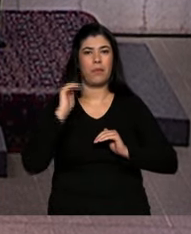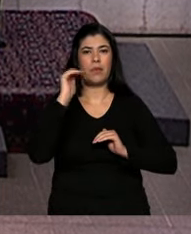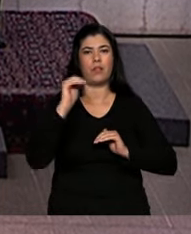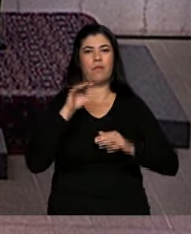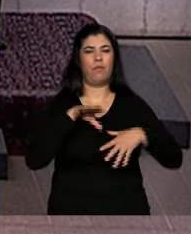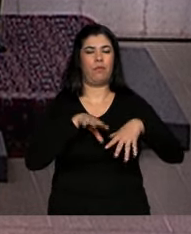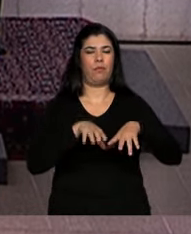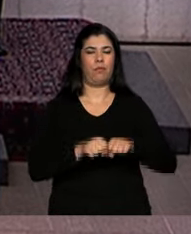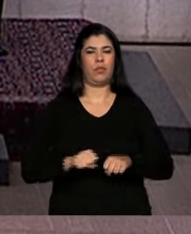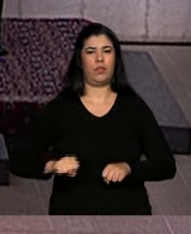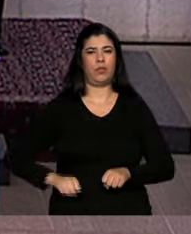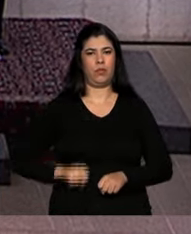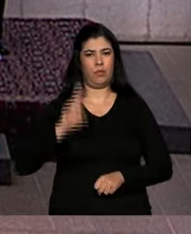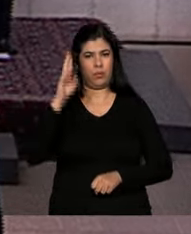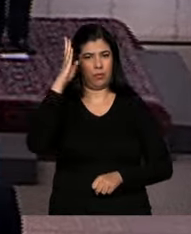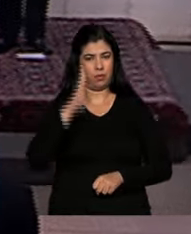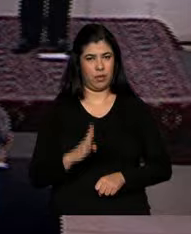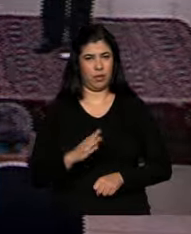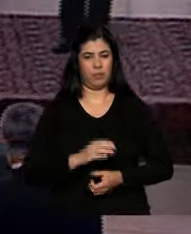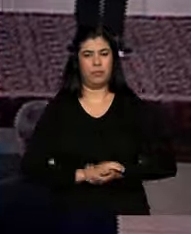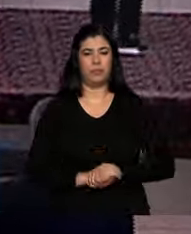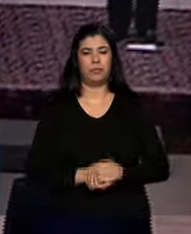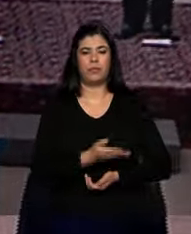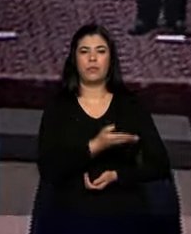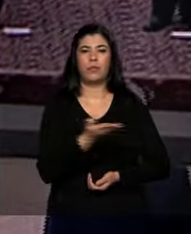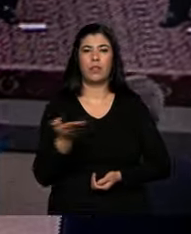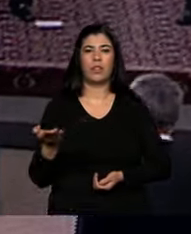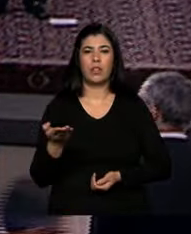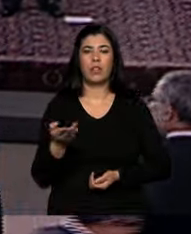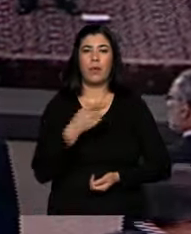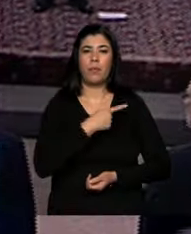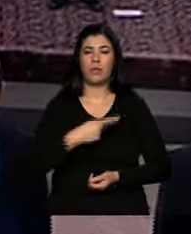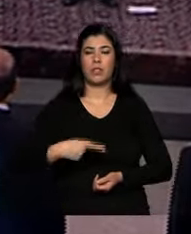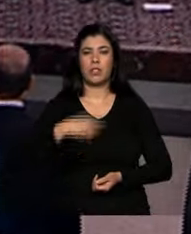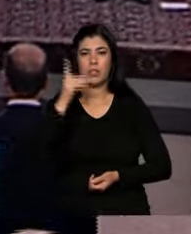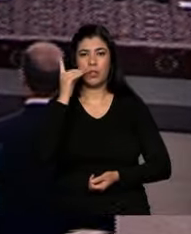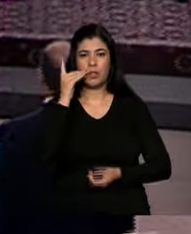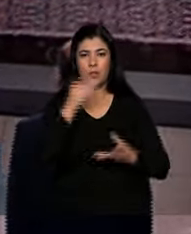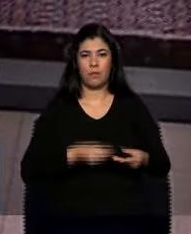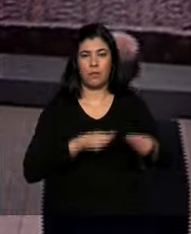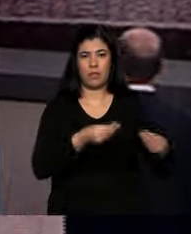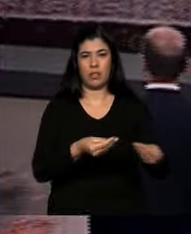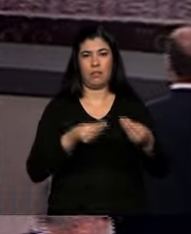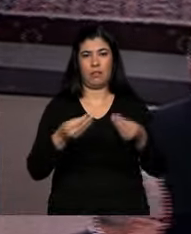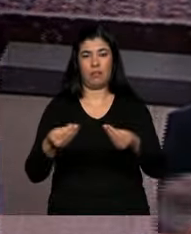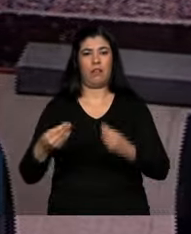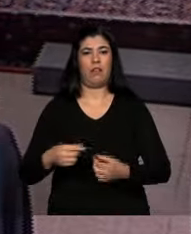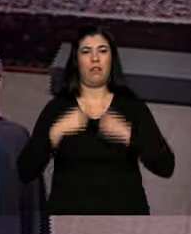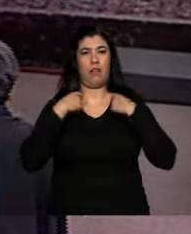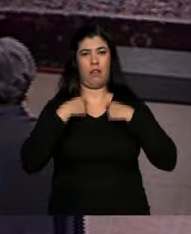insígnias da Ordem de Rio Branco aos seguintes agraciados no grau de Gran Cruz.